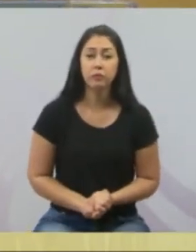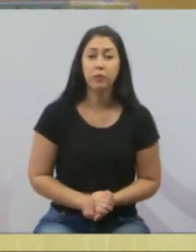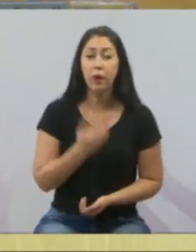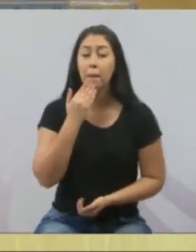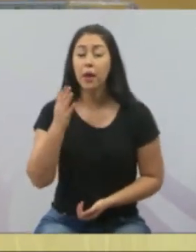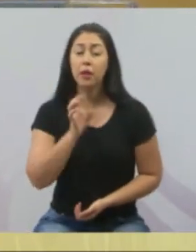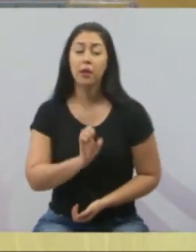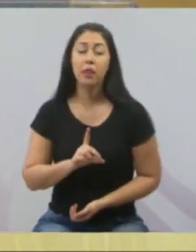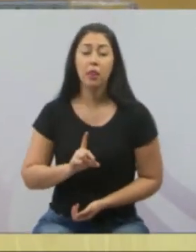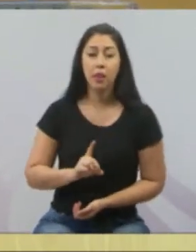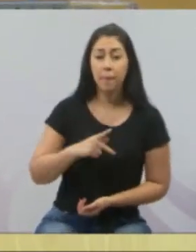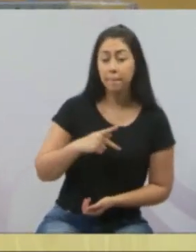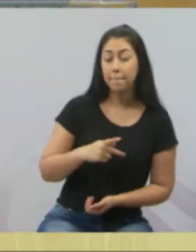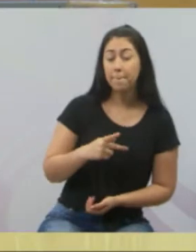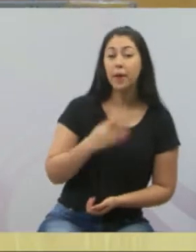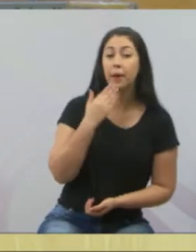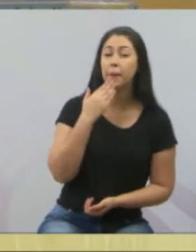esta sessão.